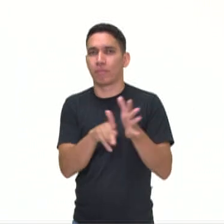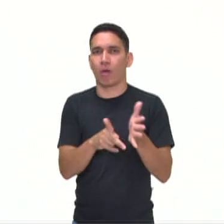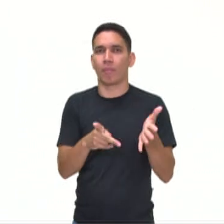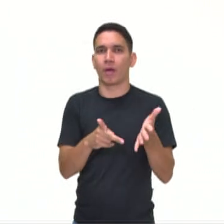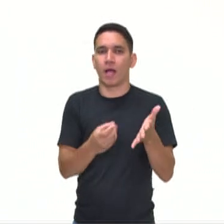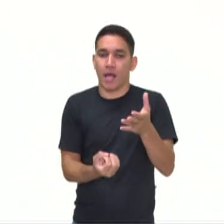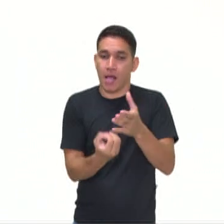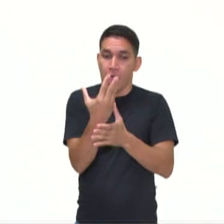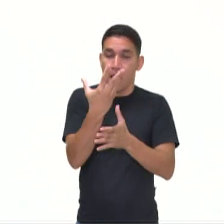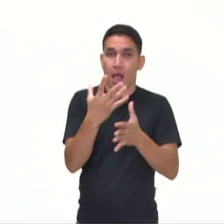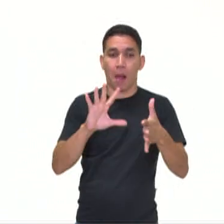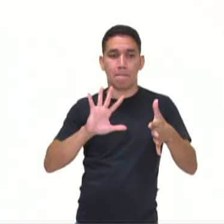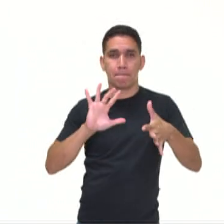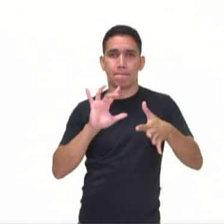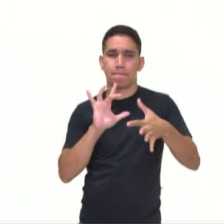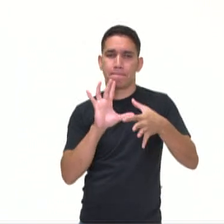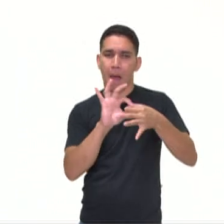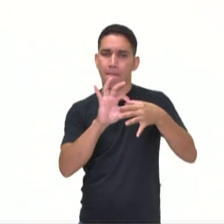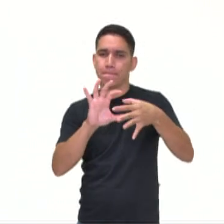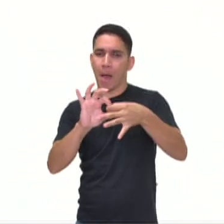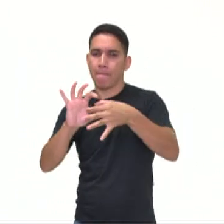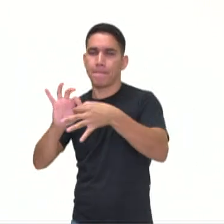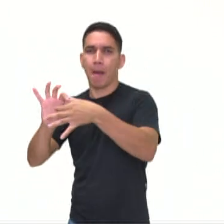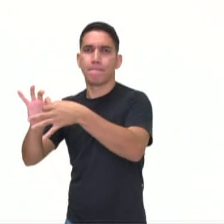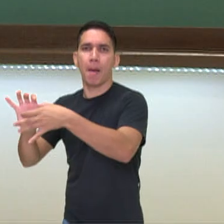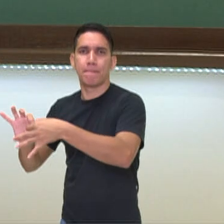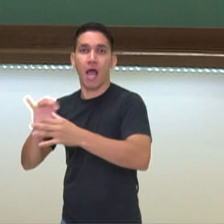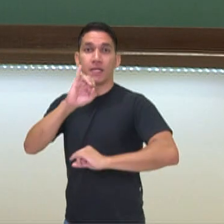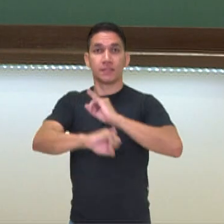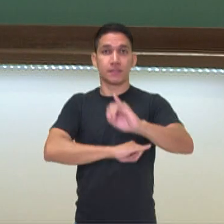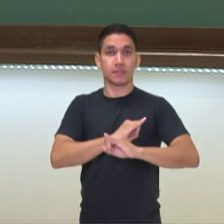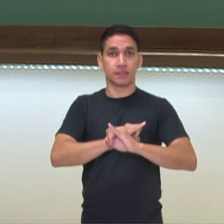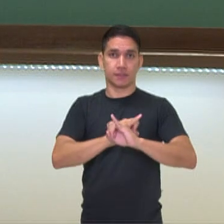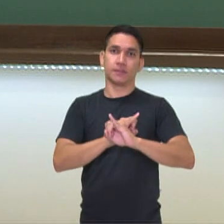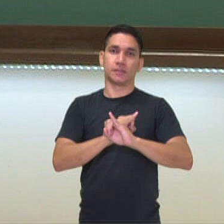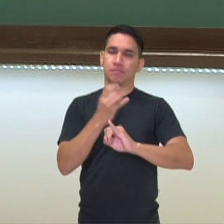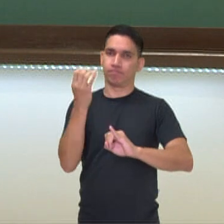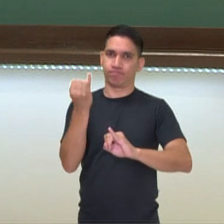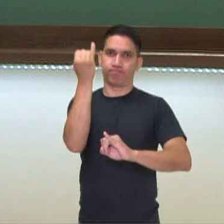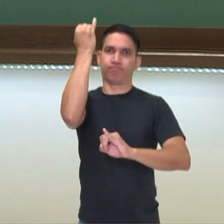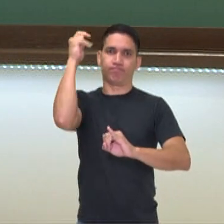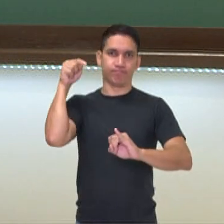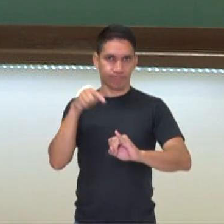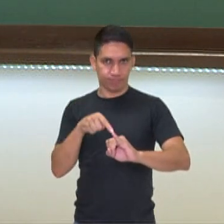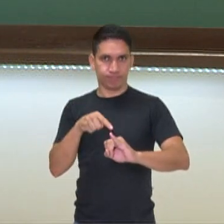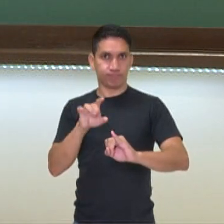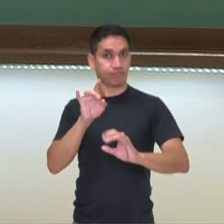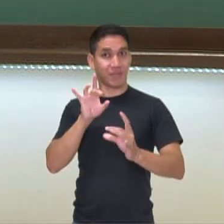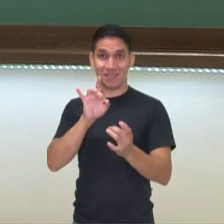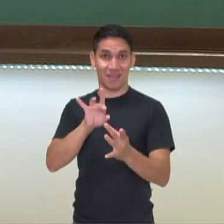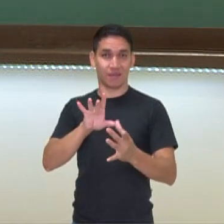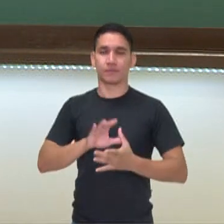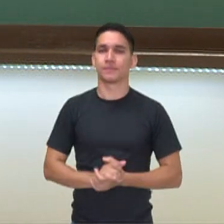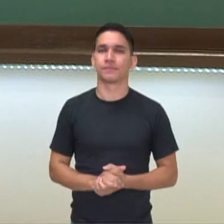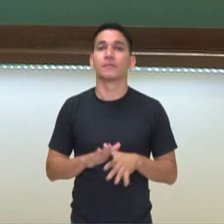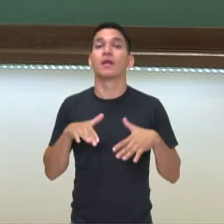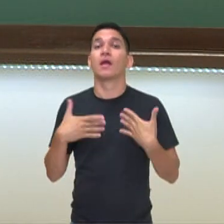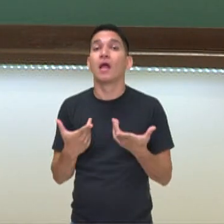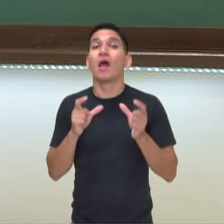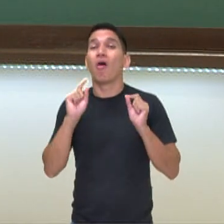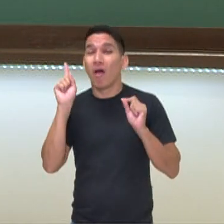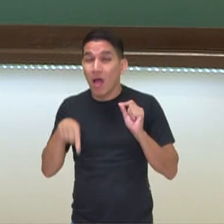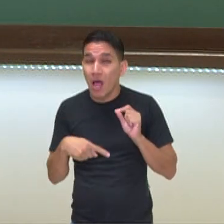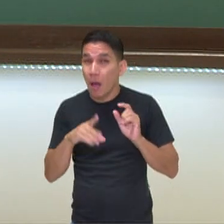constituição das redes, especialmente a internet. A gente vai ter como base a internet como sendo a